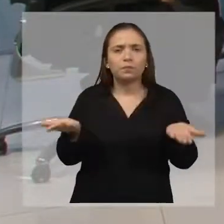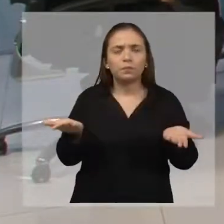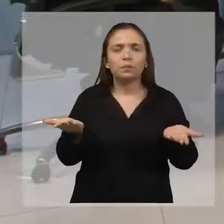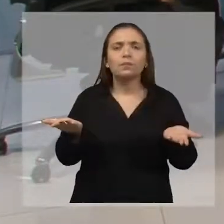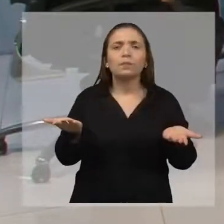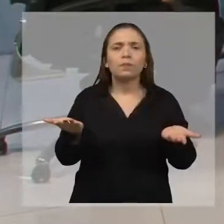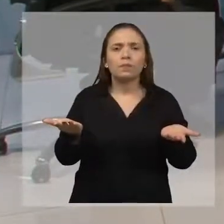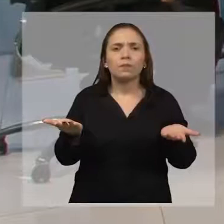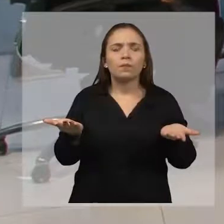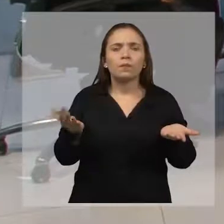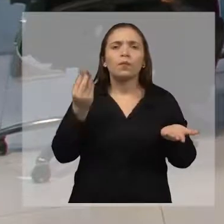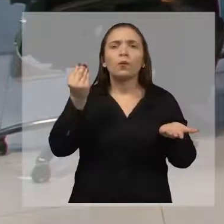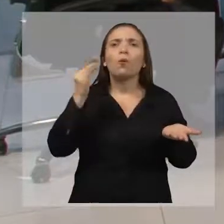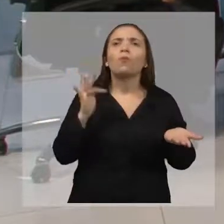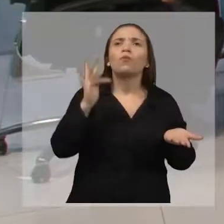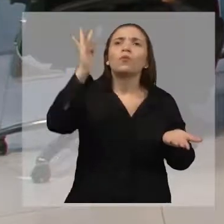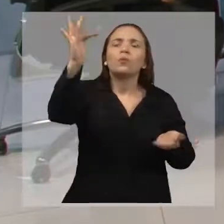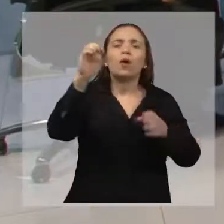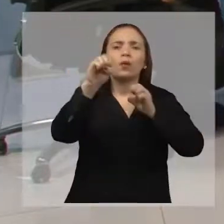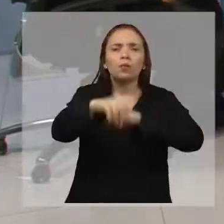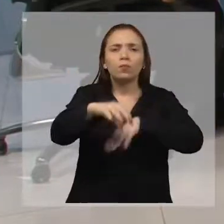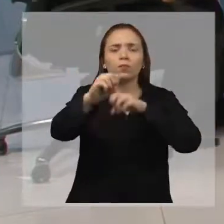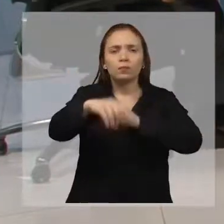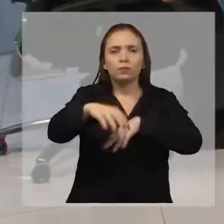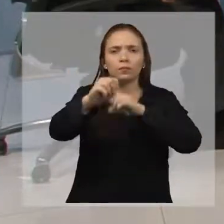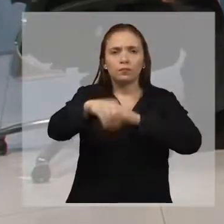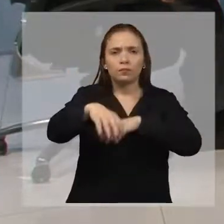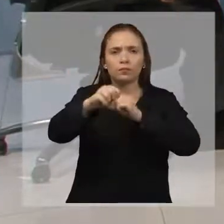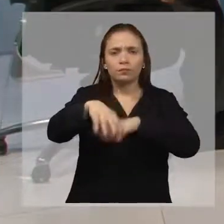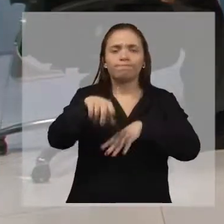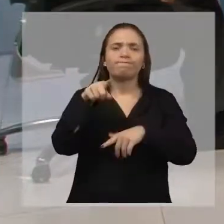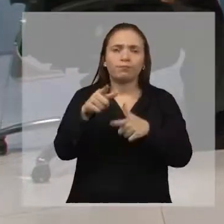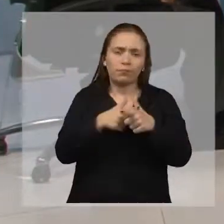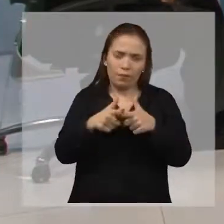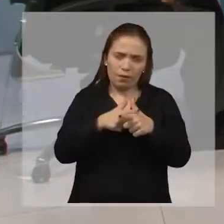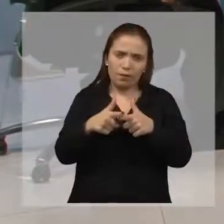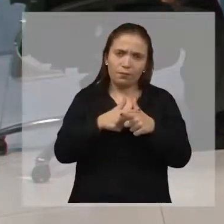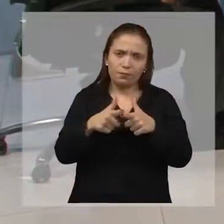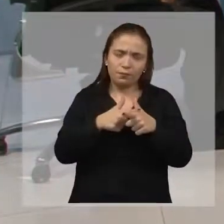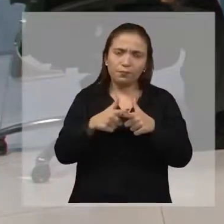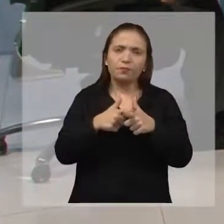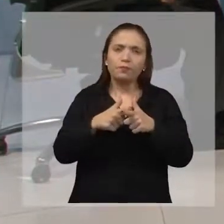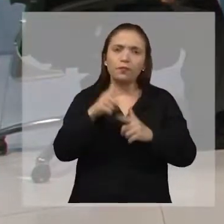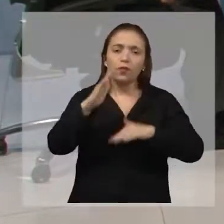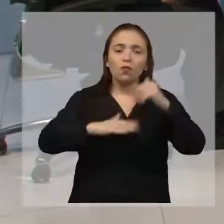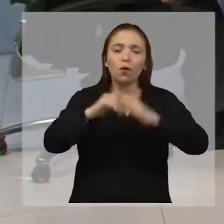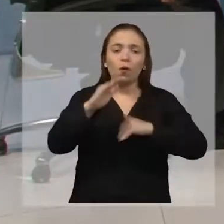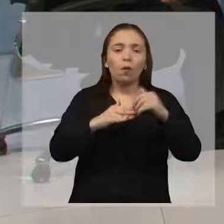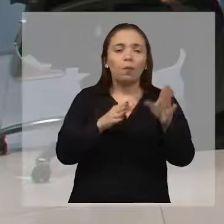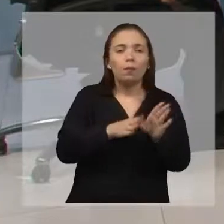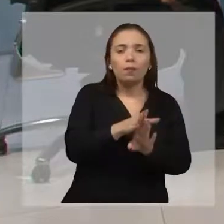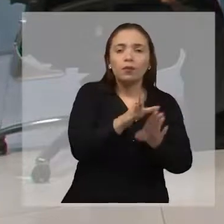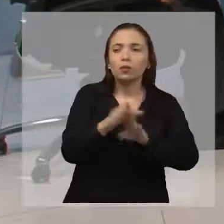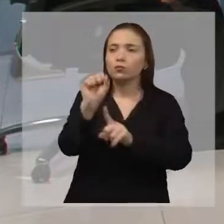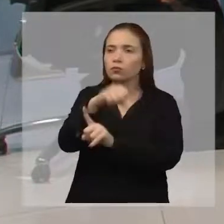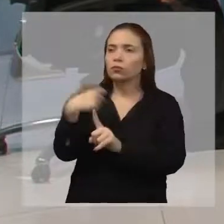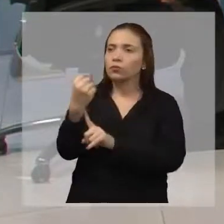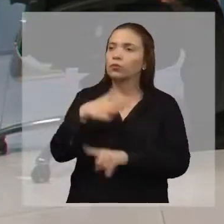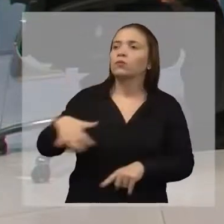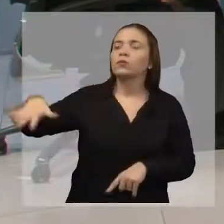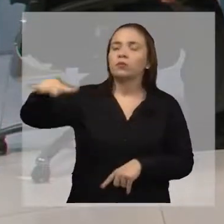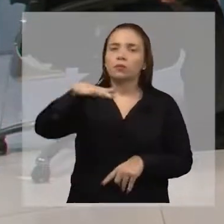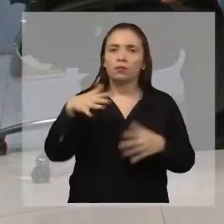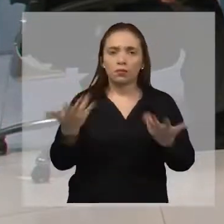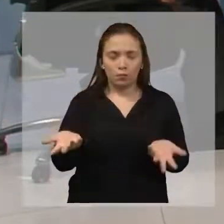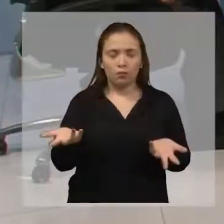educação, que talvez seja o gargalo na formação de uma sociedade pretensamente moderna ainda hoje, com esse tipo de postura, com